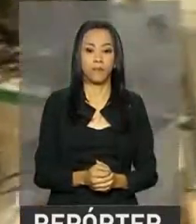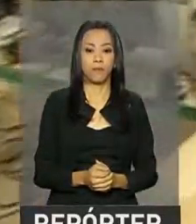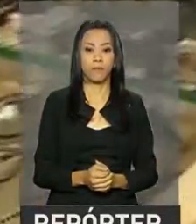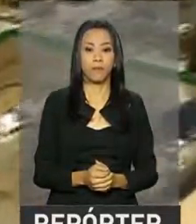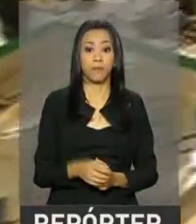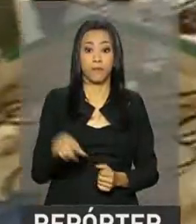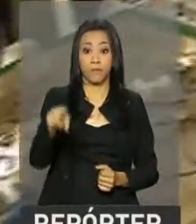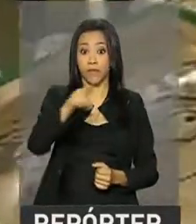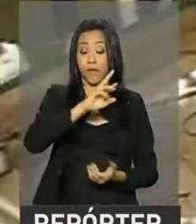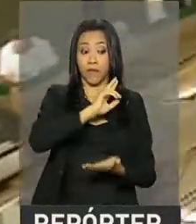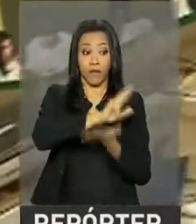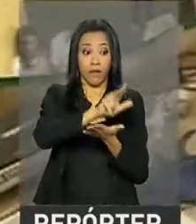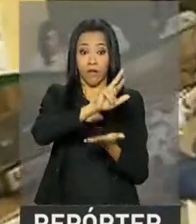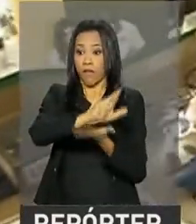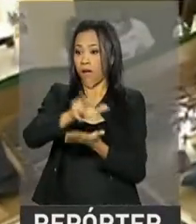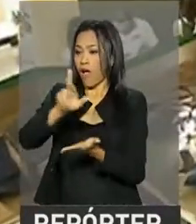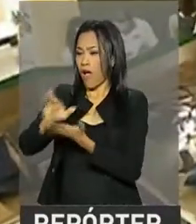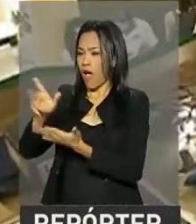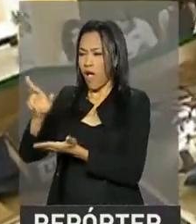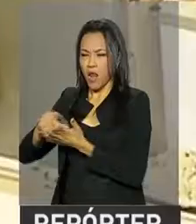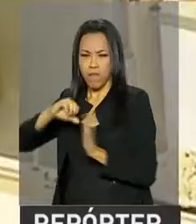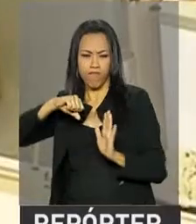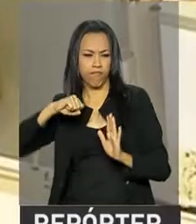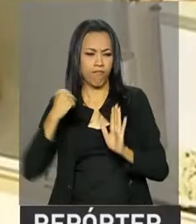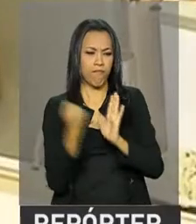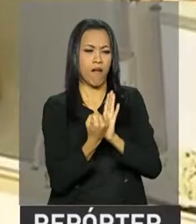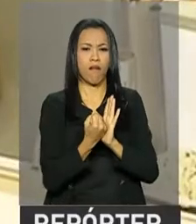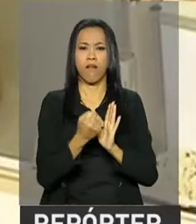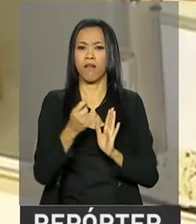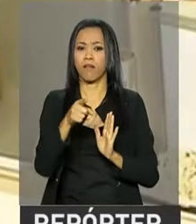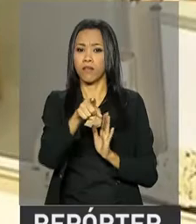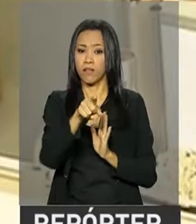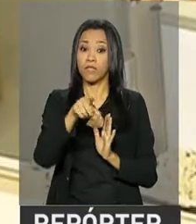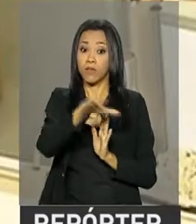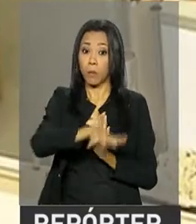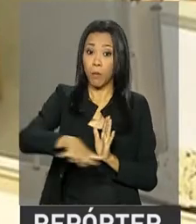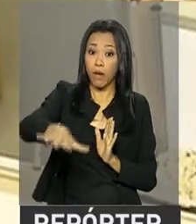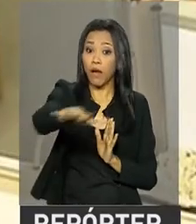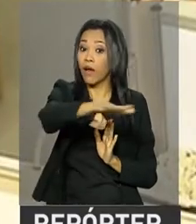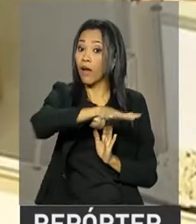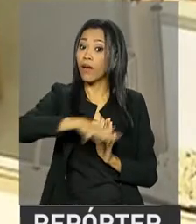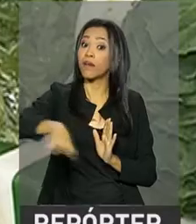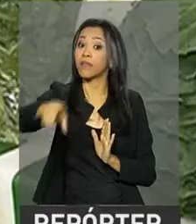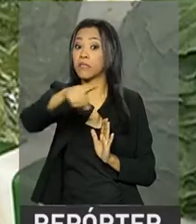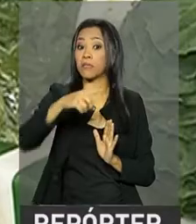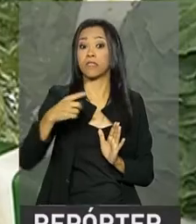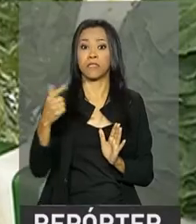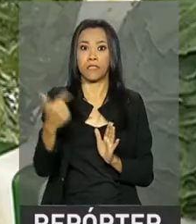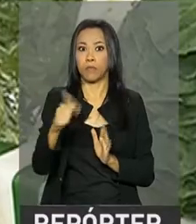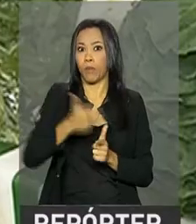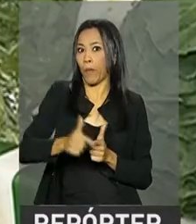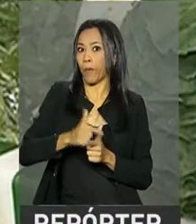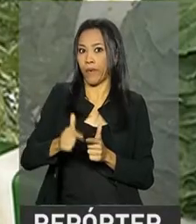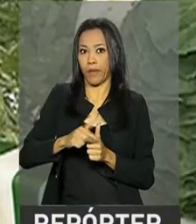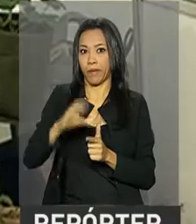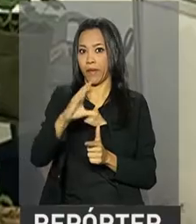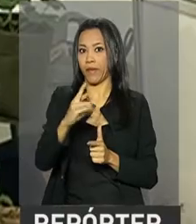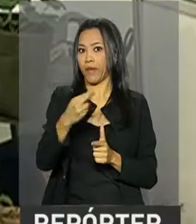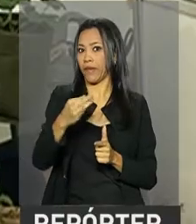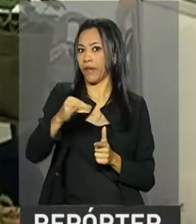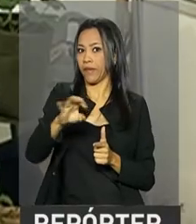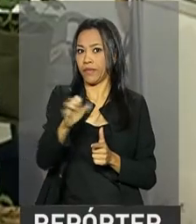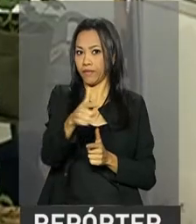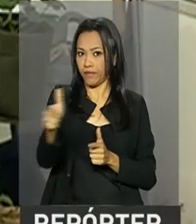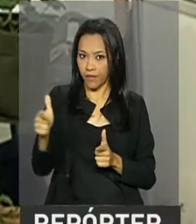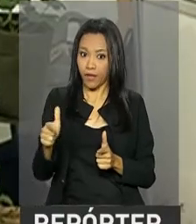Uma babel de opções, marcas e itens. Tudo de um segmento que não conhece os efeitos da crise, o de produtos orgânicos. No